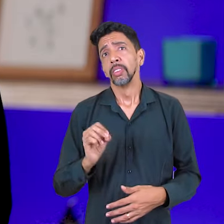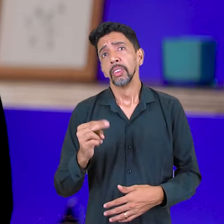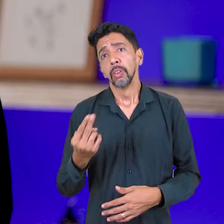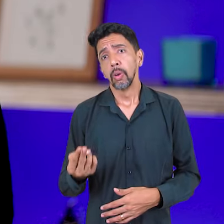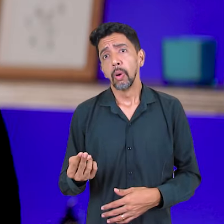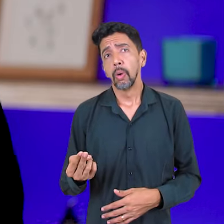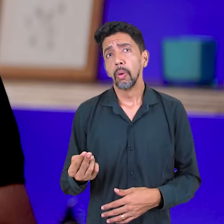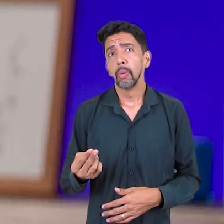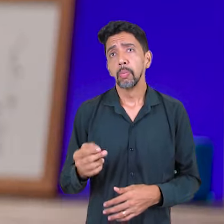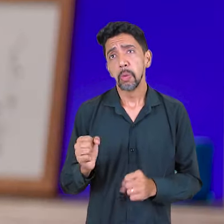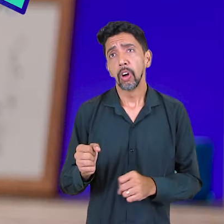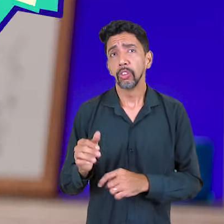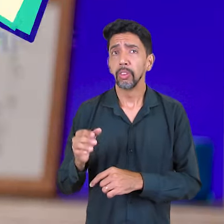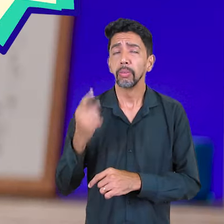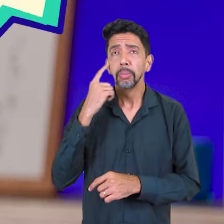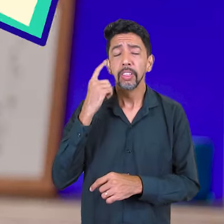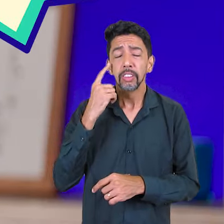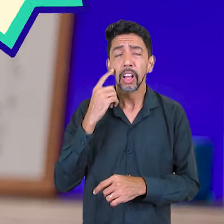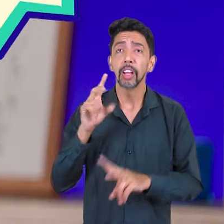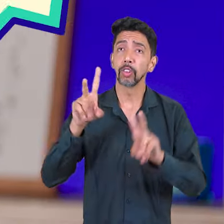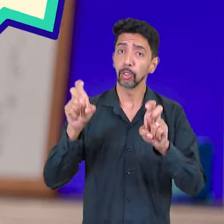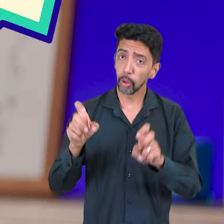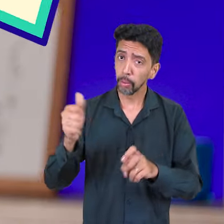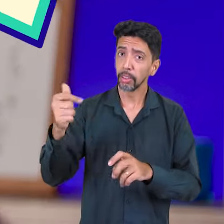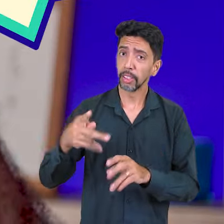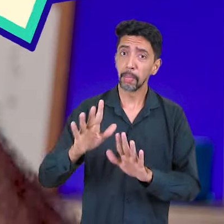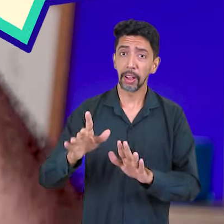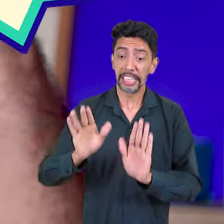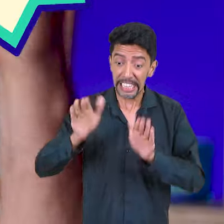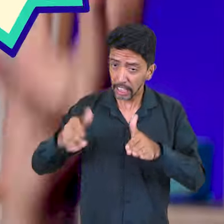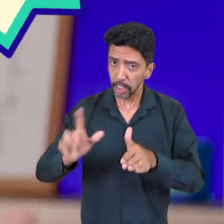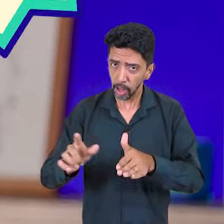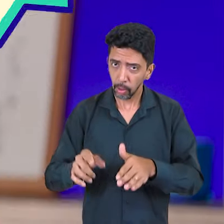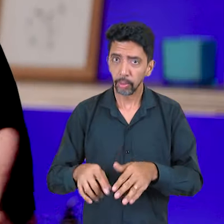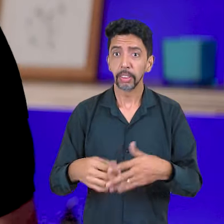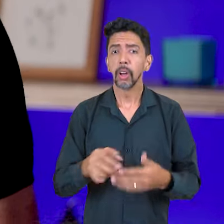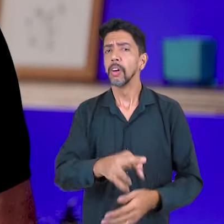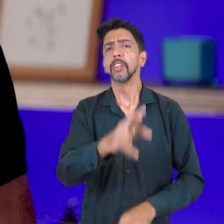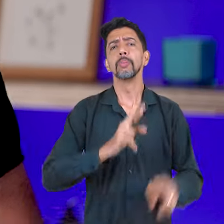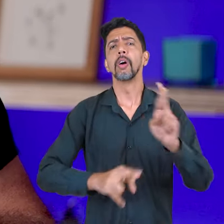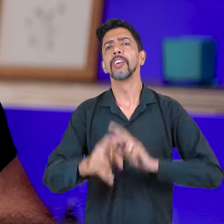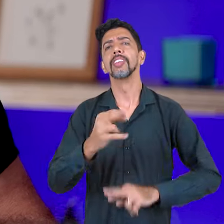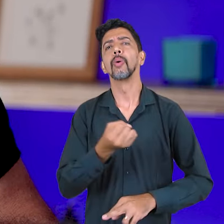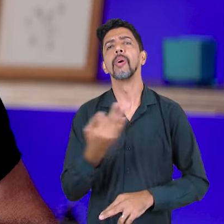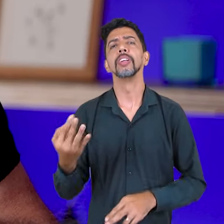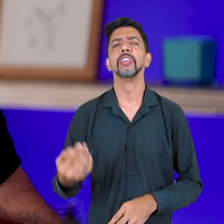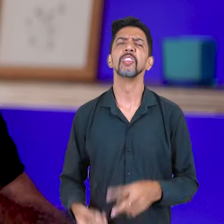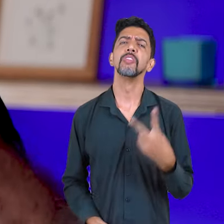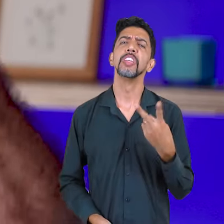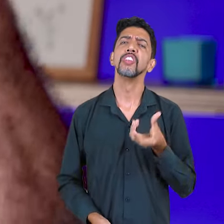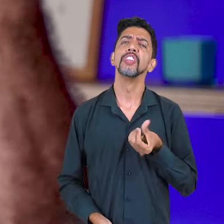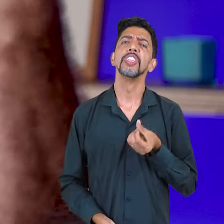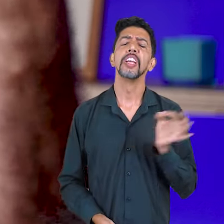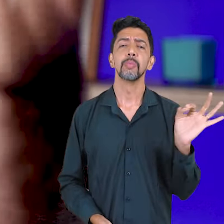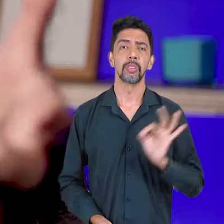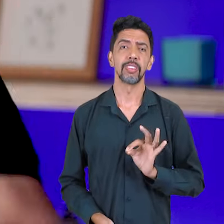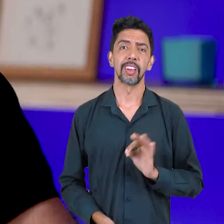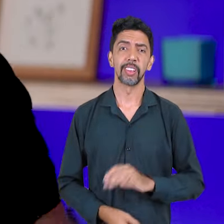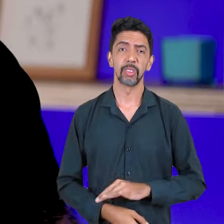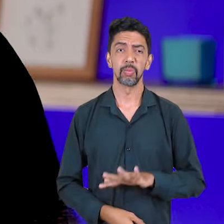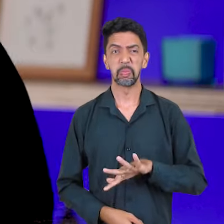PR aposentadoria 26% estão indefinidos não sabe exatamente se é para